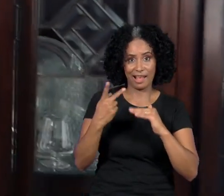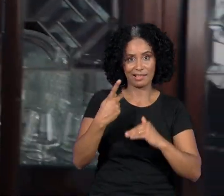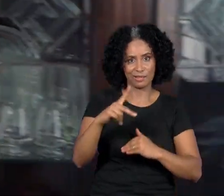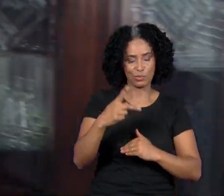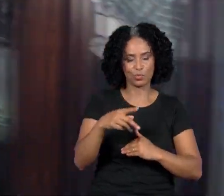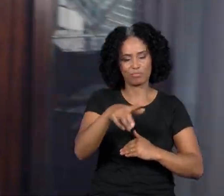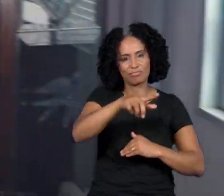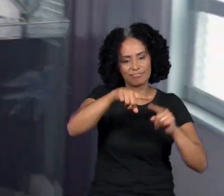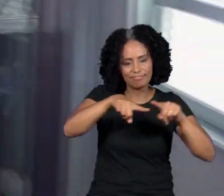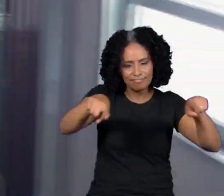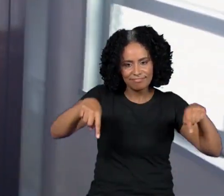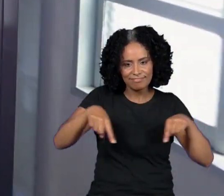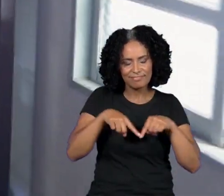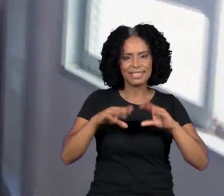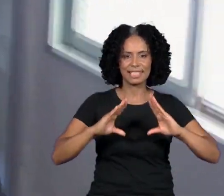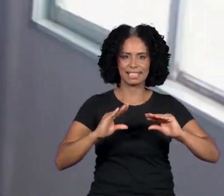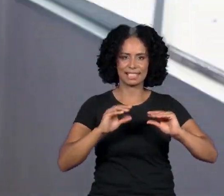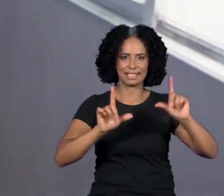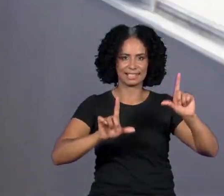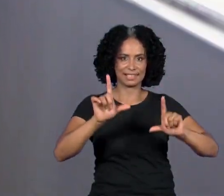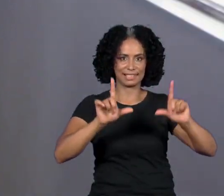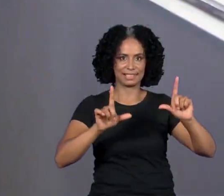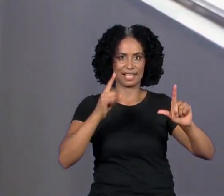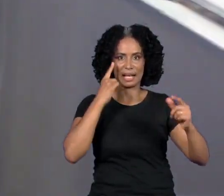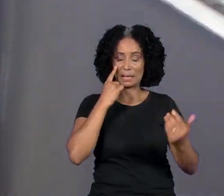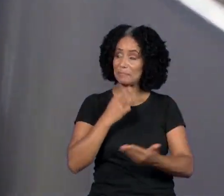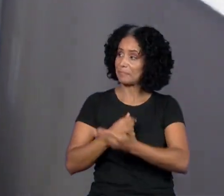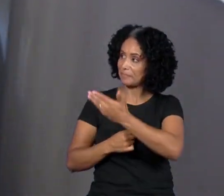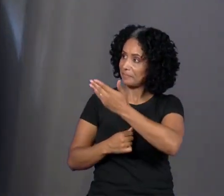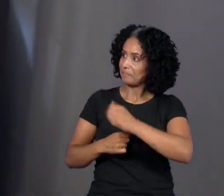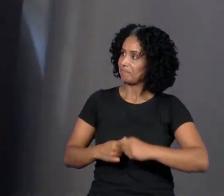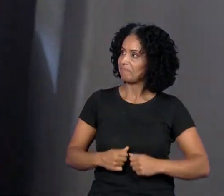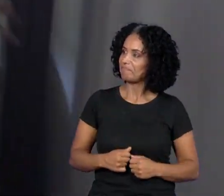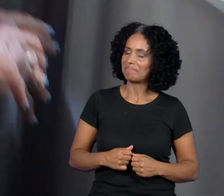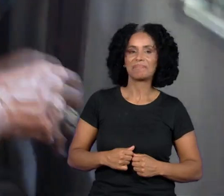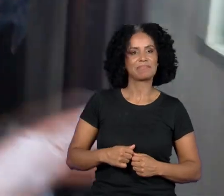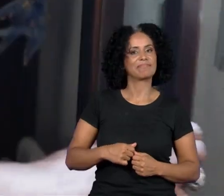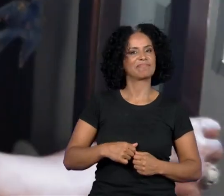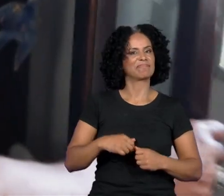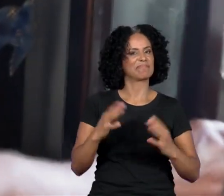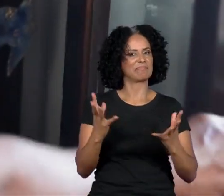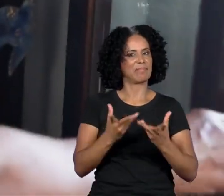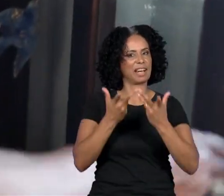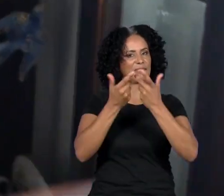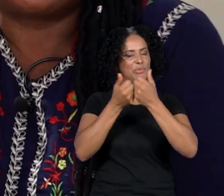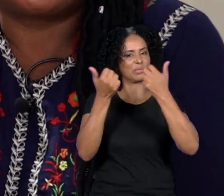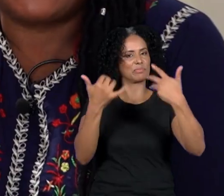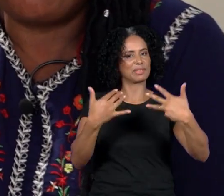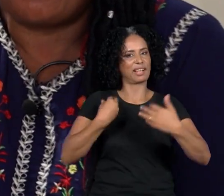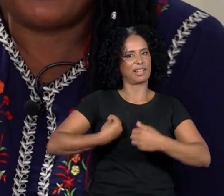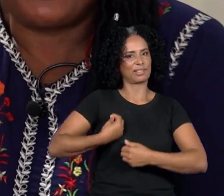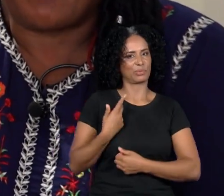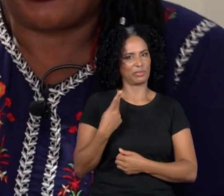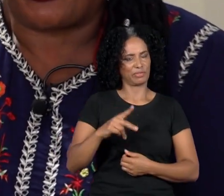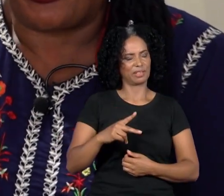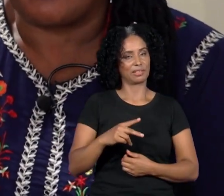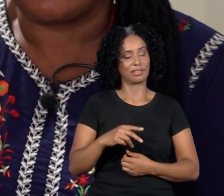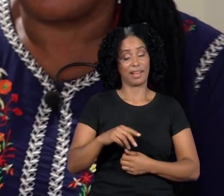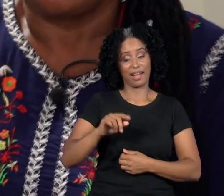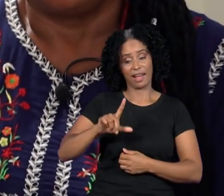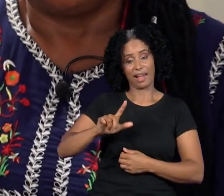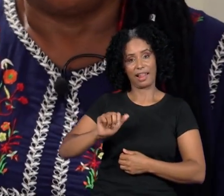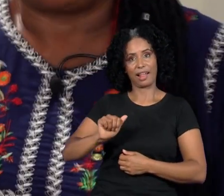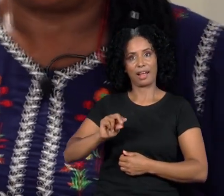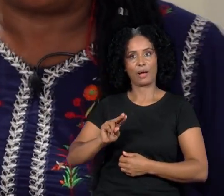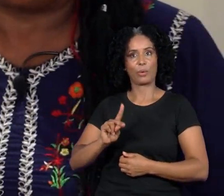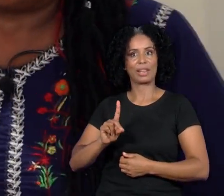aqui é uma das cristaleiras. É um desafio imenso falar dessa mulher, porque é uma mulher extremamente